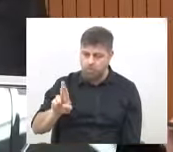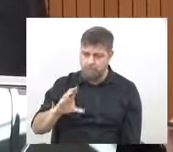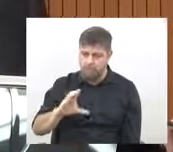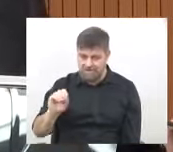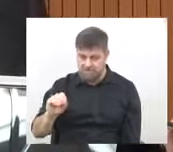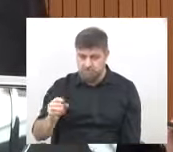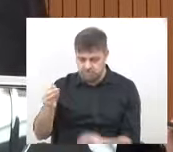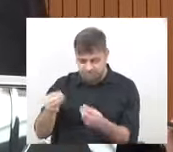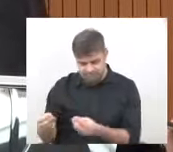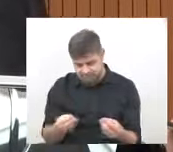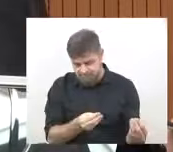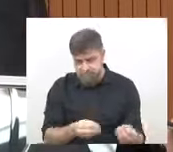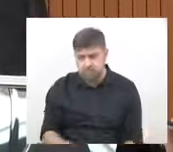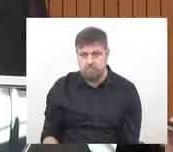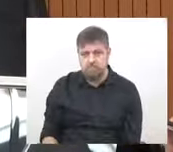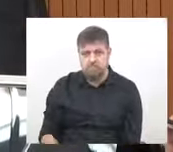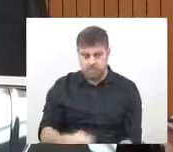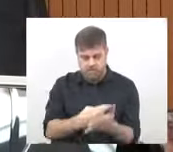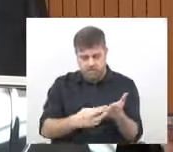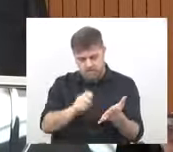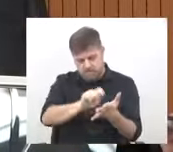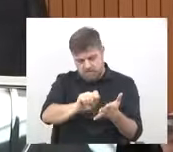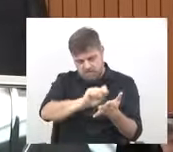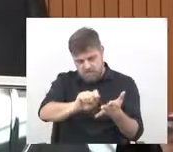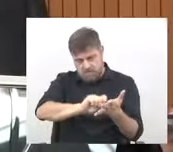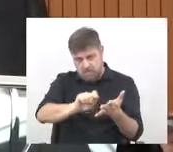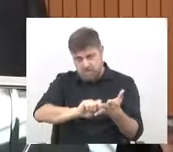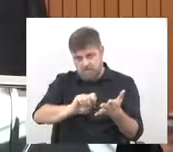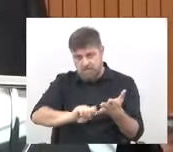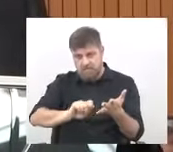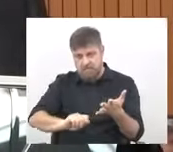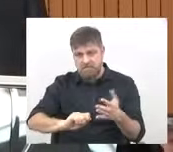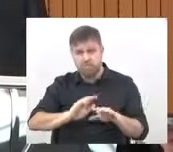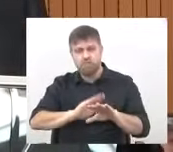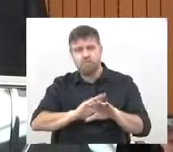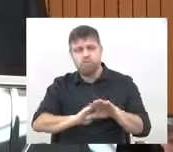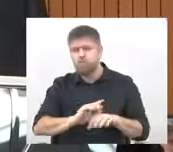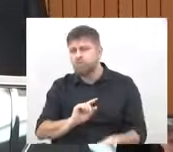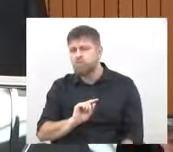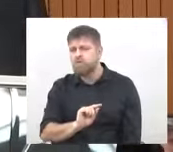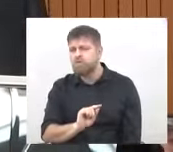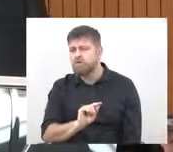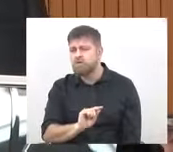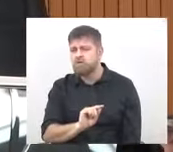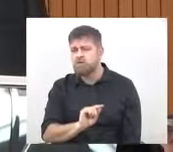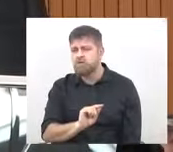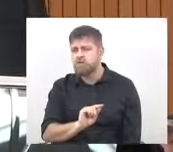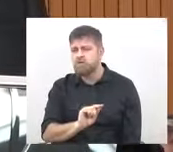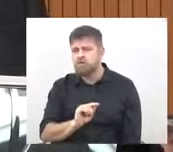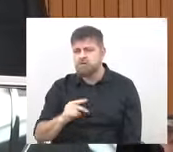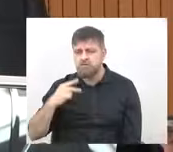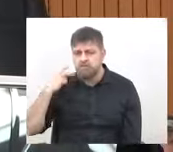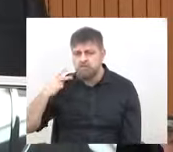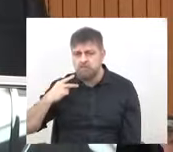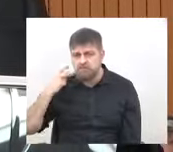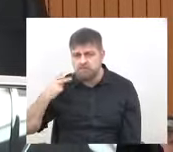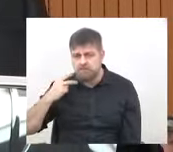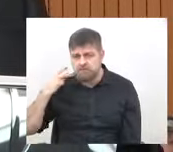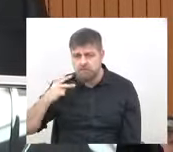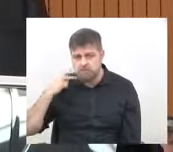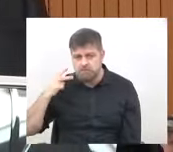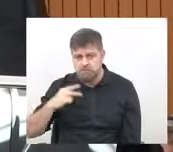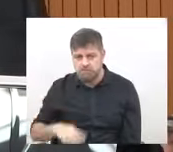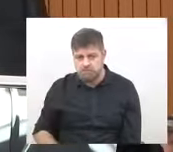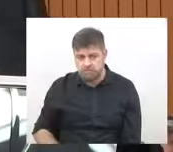Requerimento 2872 de 2018, de autoria do nobre